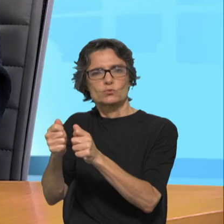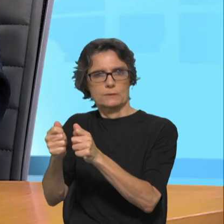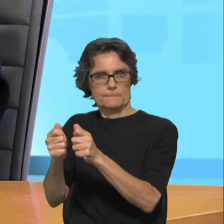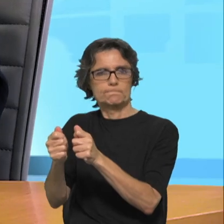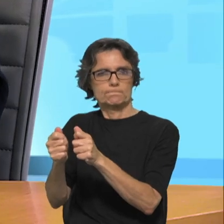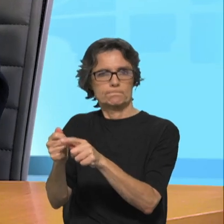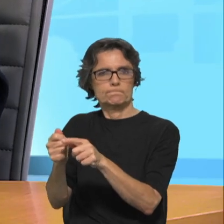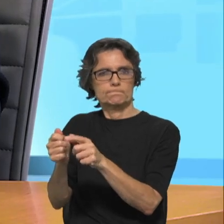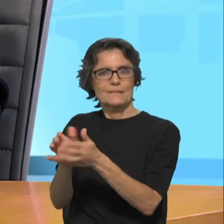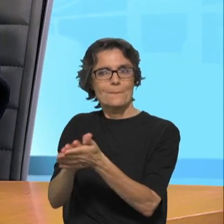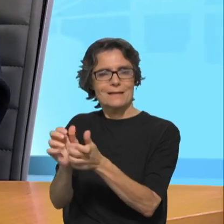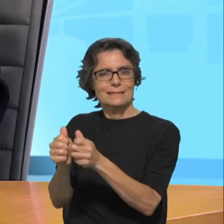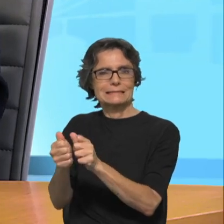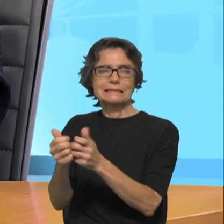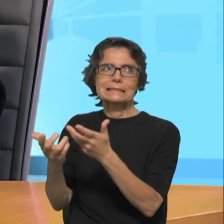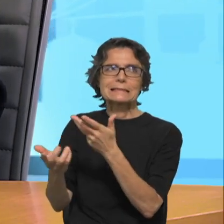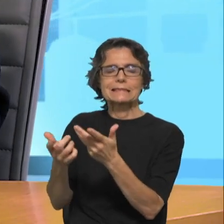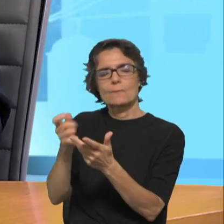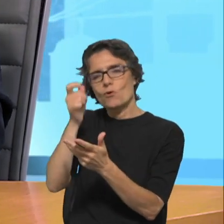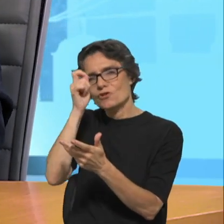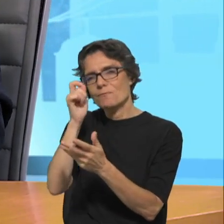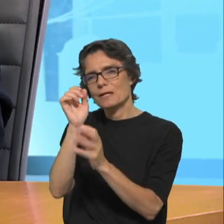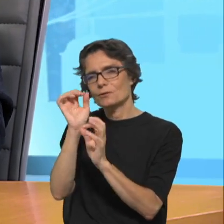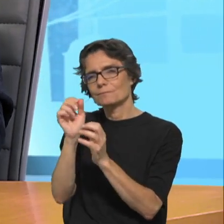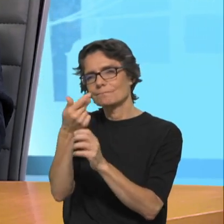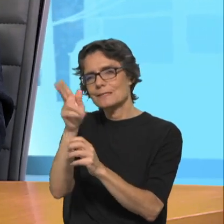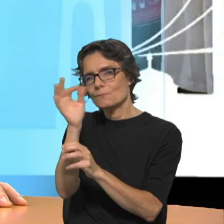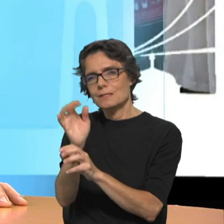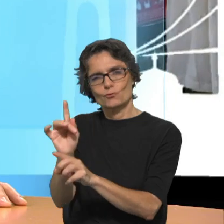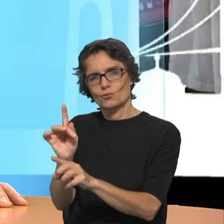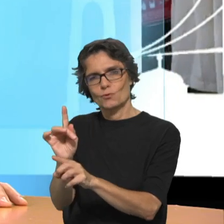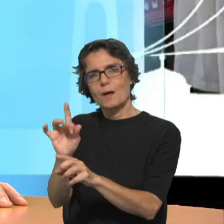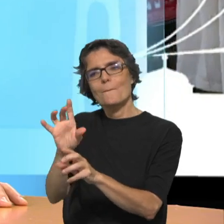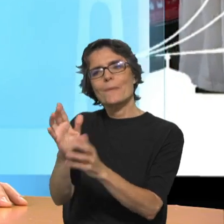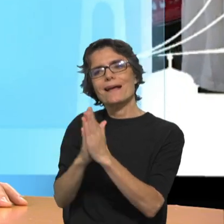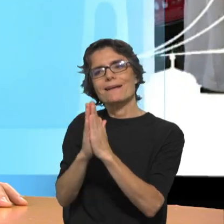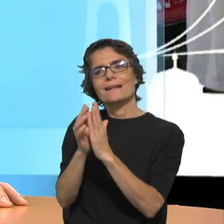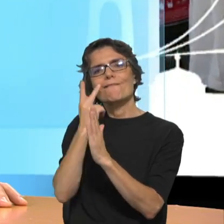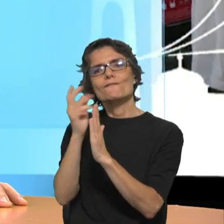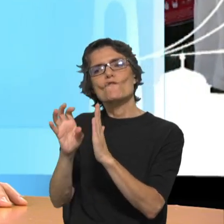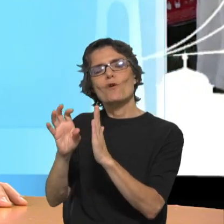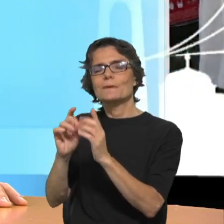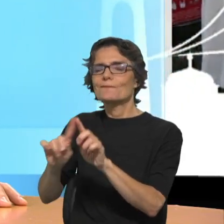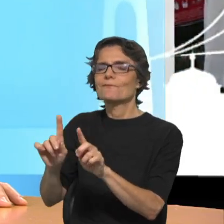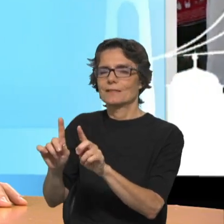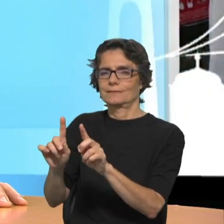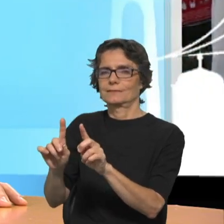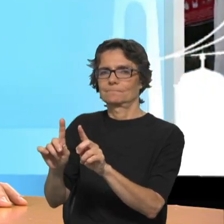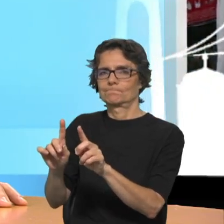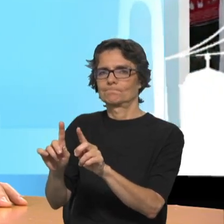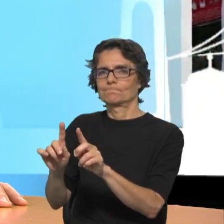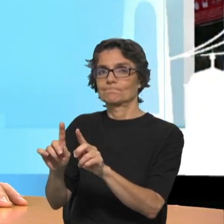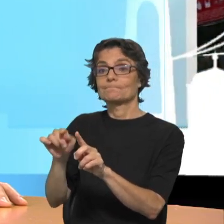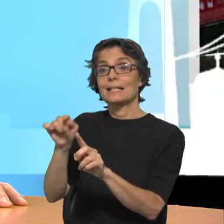para não respeitando, para outro tipo de forma de vida religiosa, que naquela altura em que